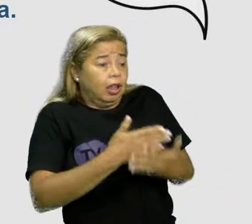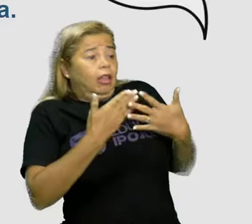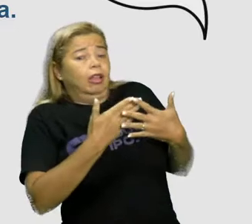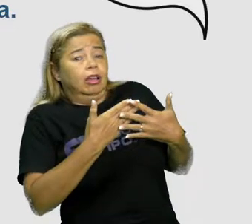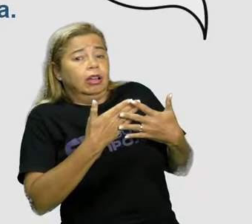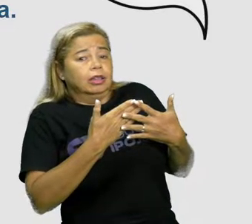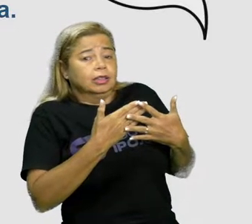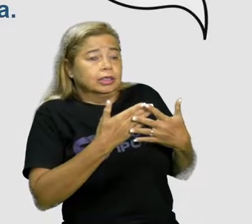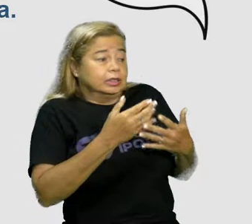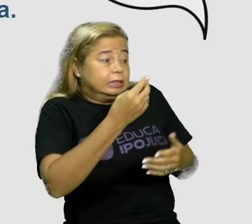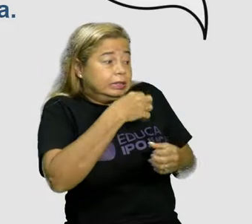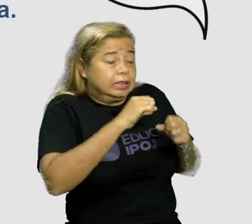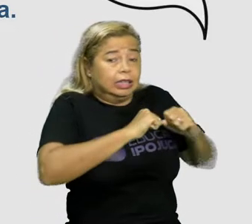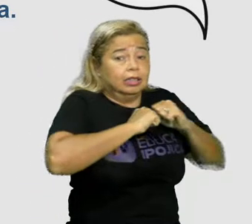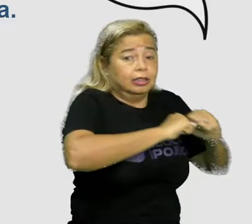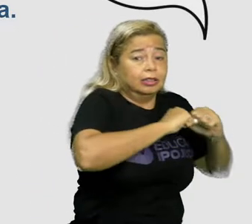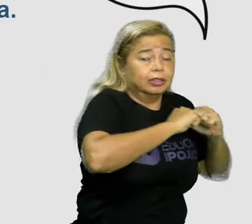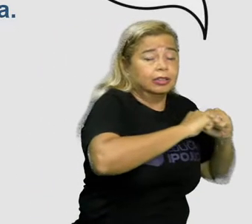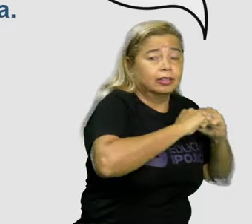Aí saía correndo,